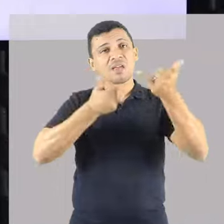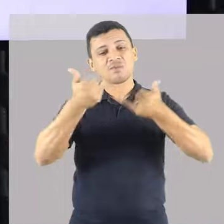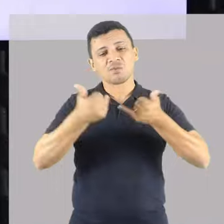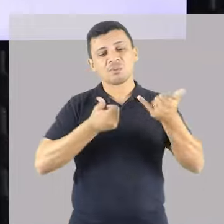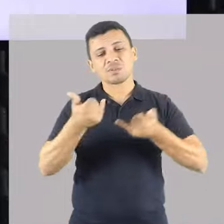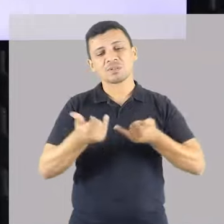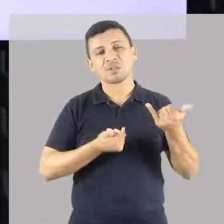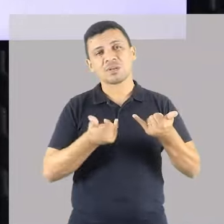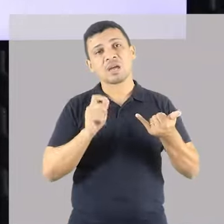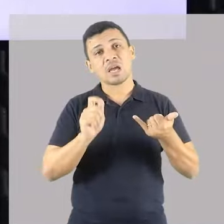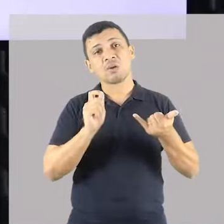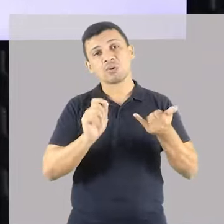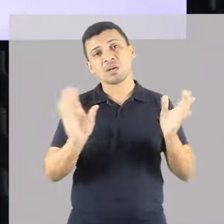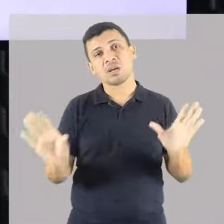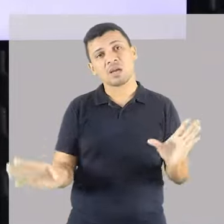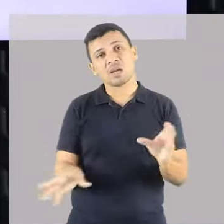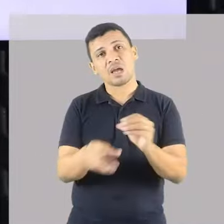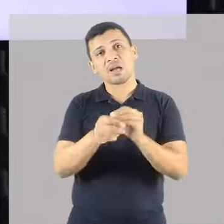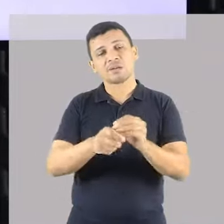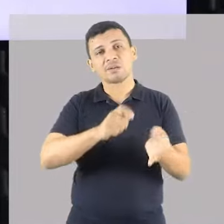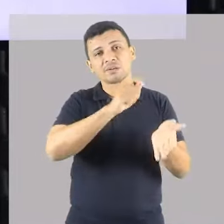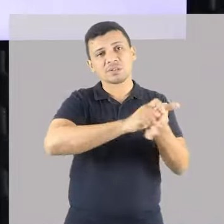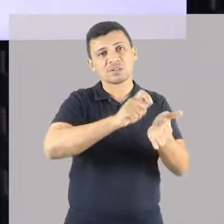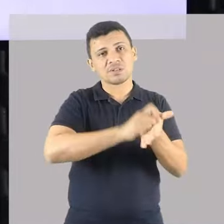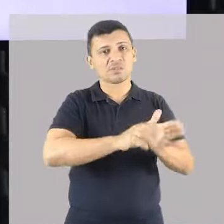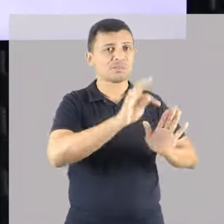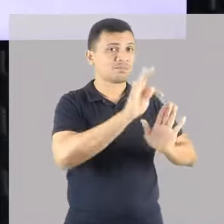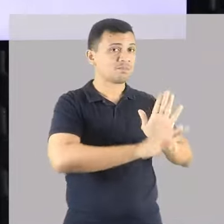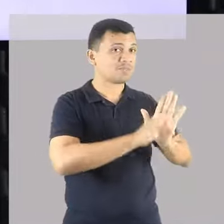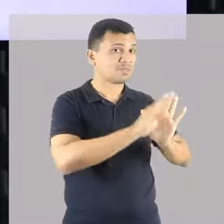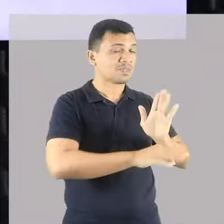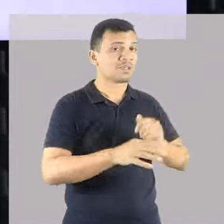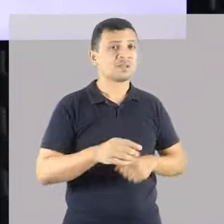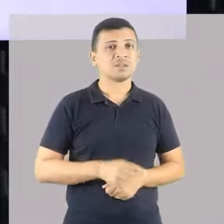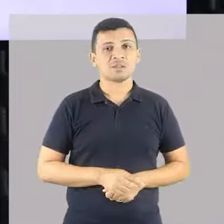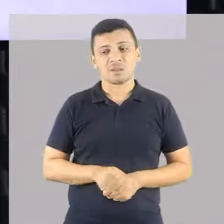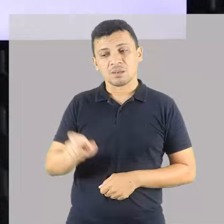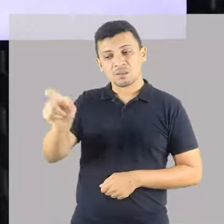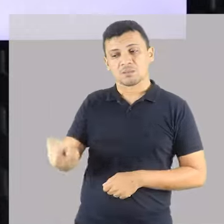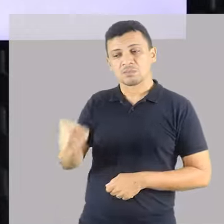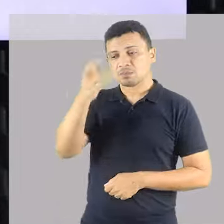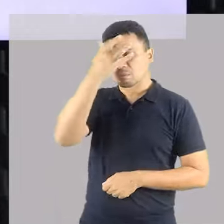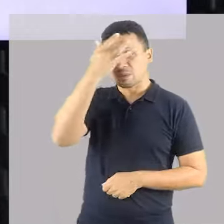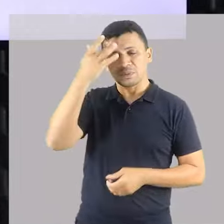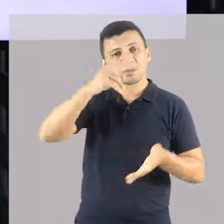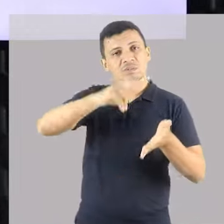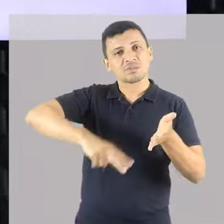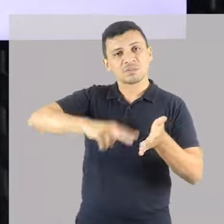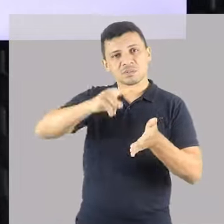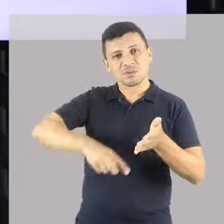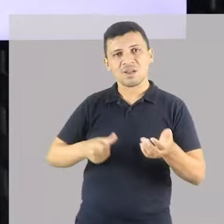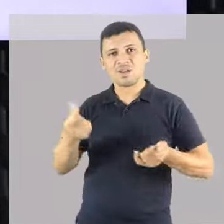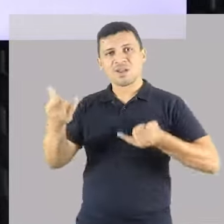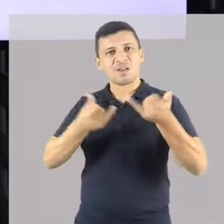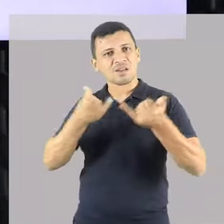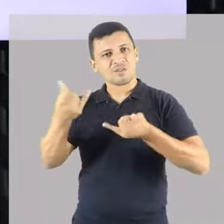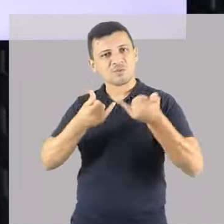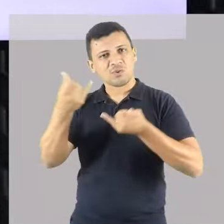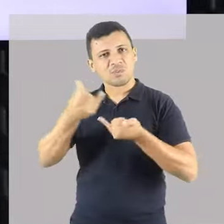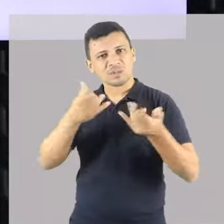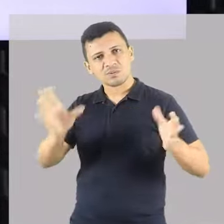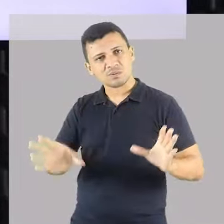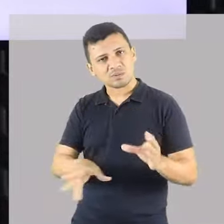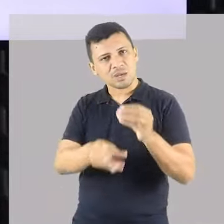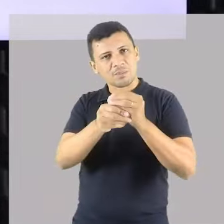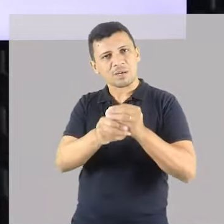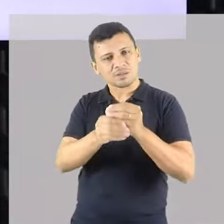aquilo que eu agrego quando eu estou escrevendo o meu texto que eu trago Pro Meu leitor informações a mais além daquelas